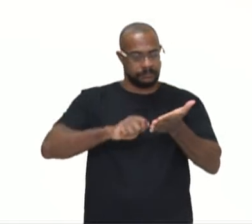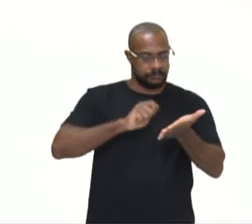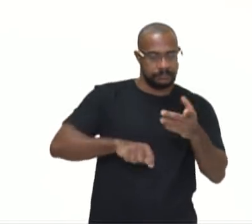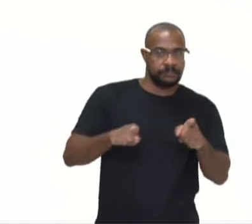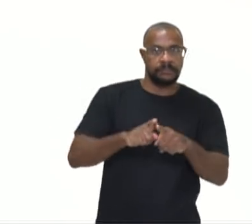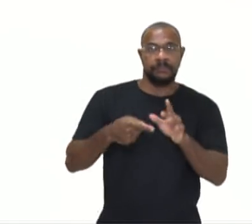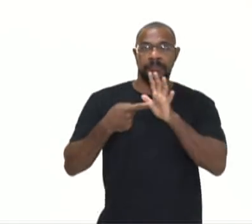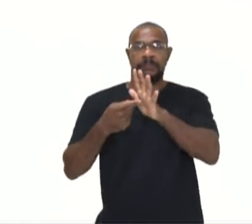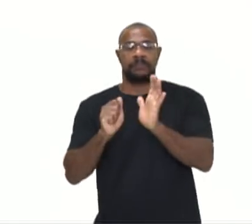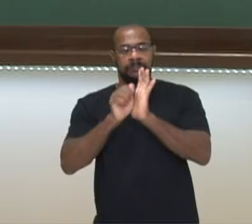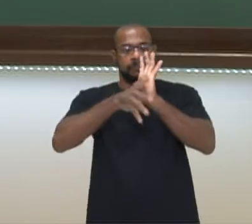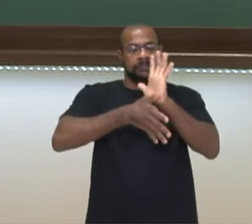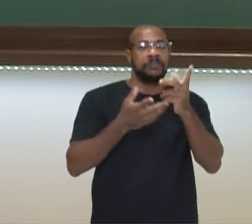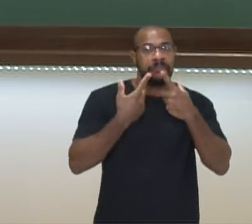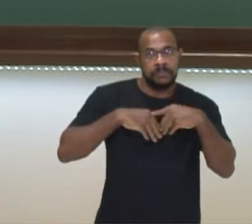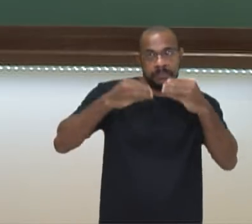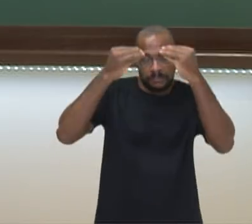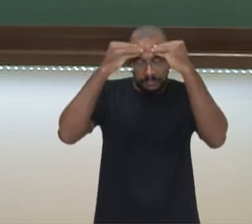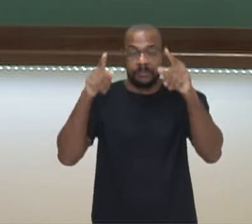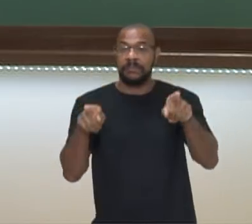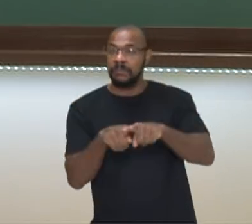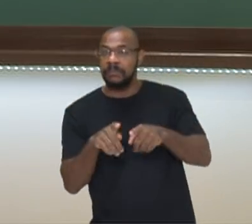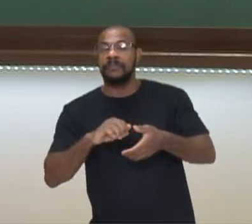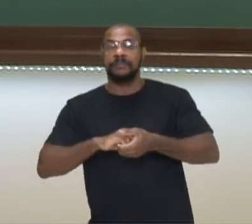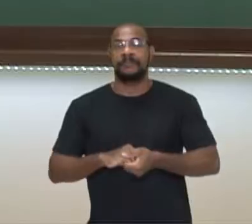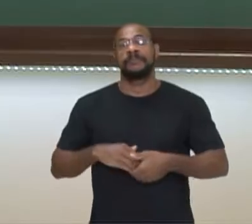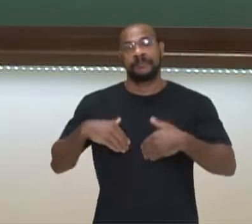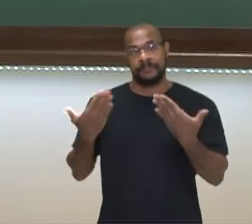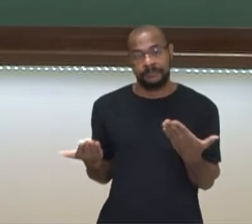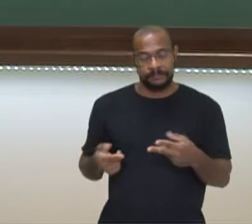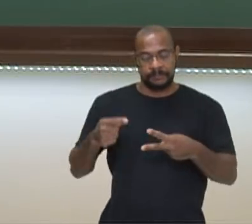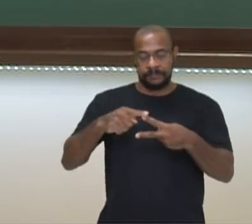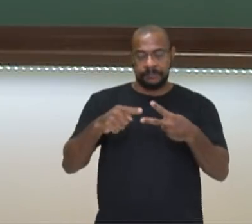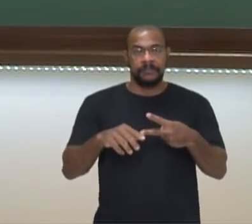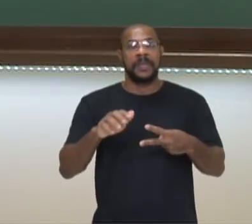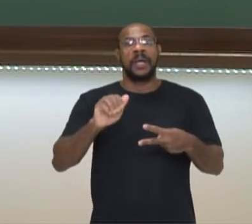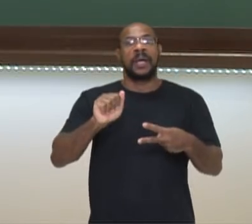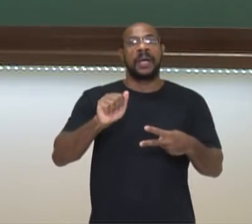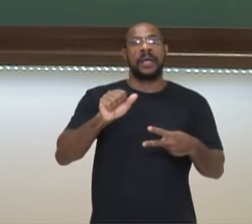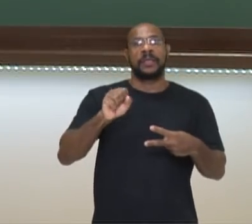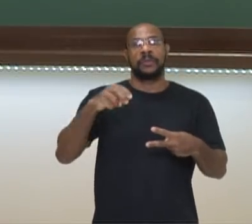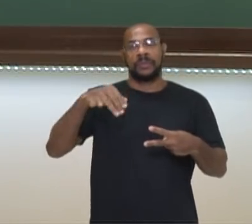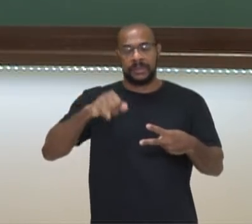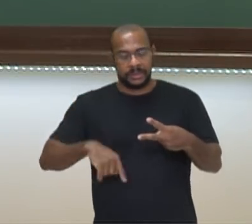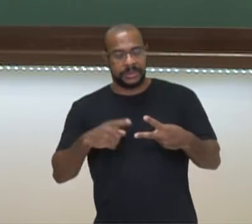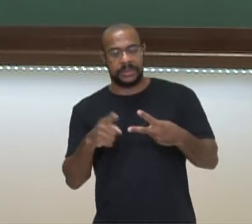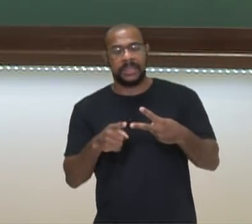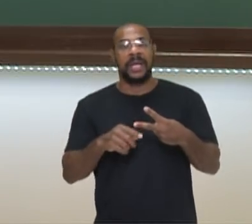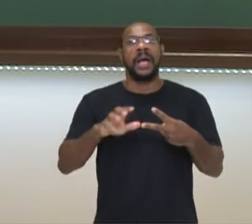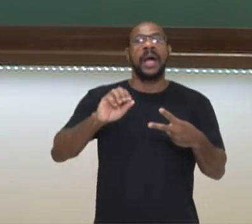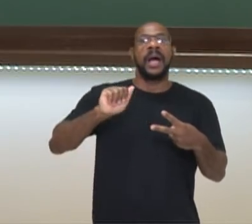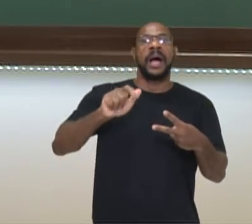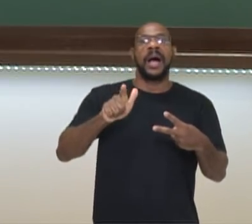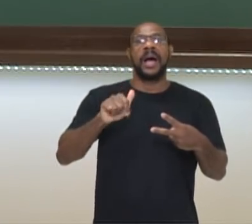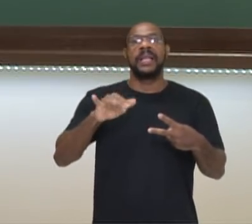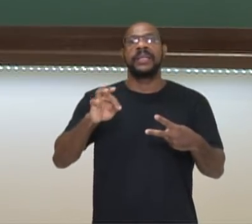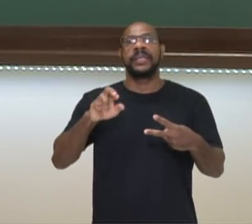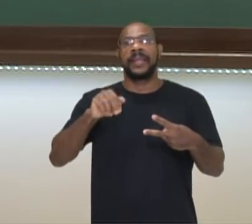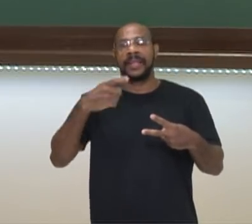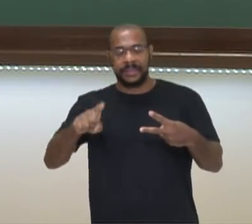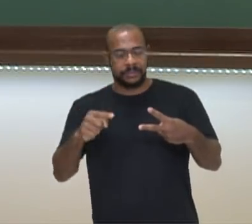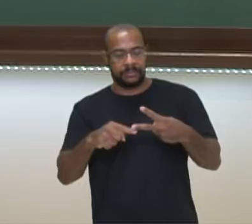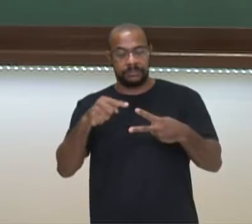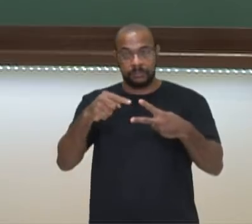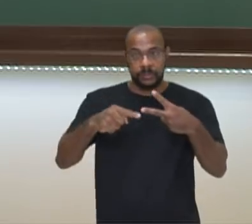figuras de linguagem. O que são as figuras de linguagem? A assonância e a aliteração. Professora, mas você falou em mais